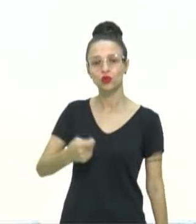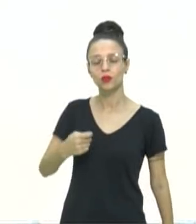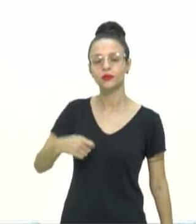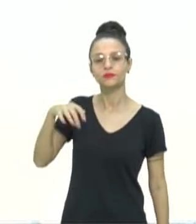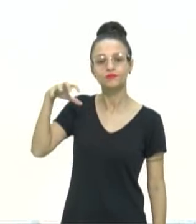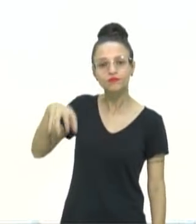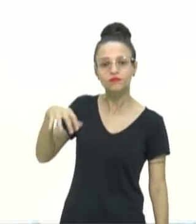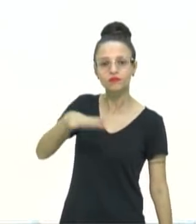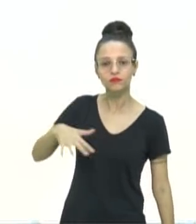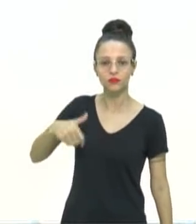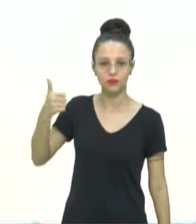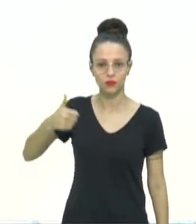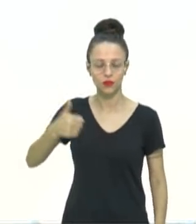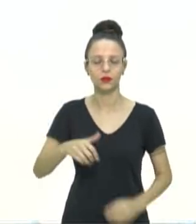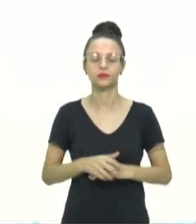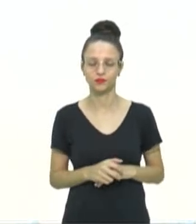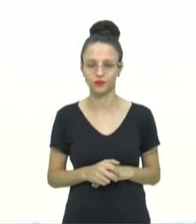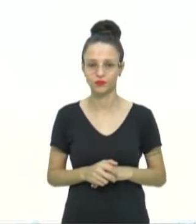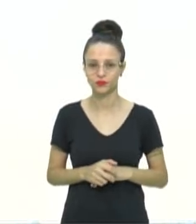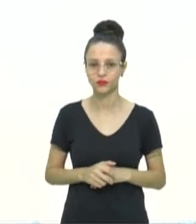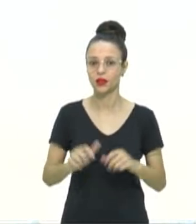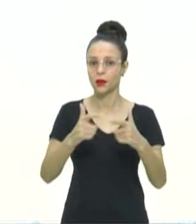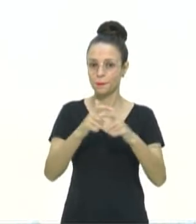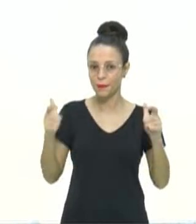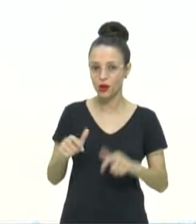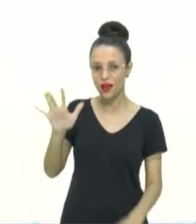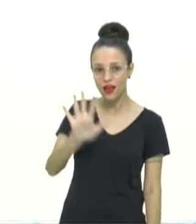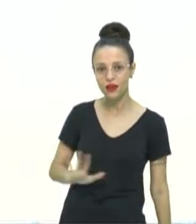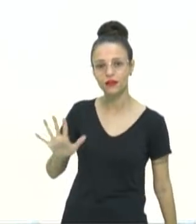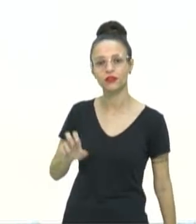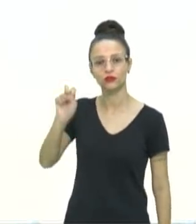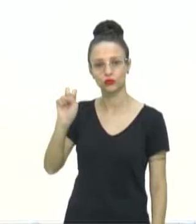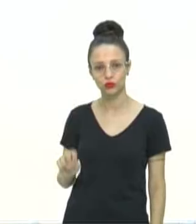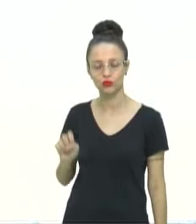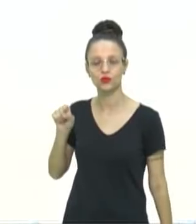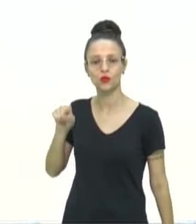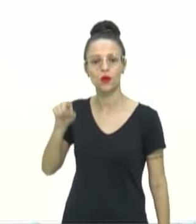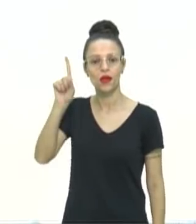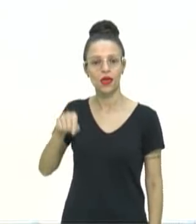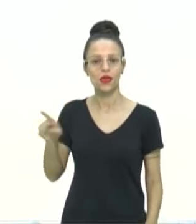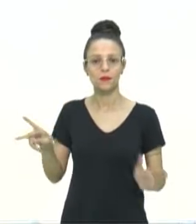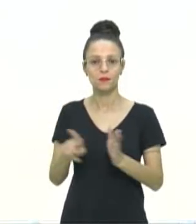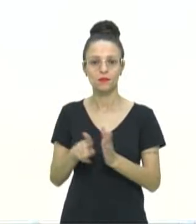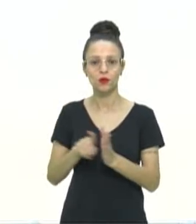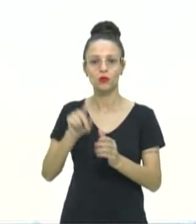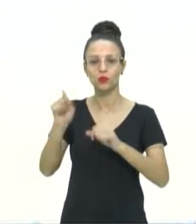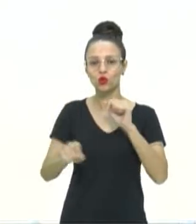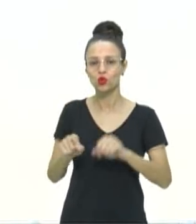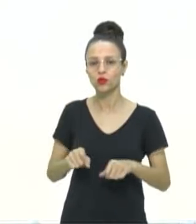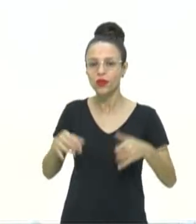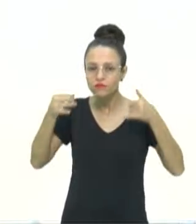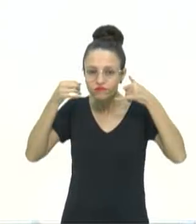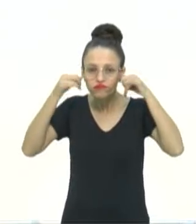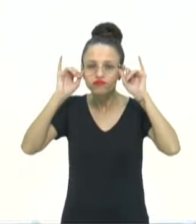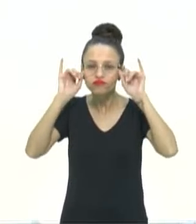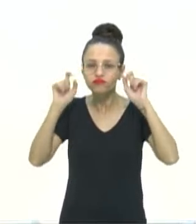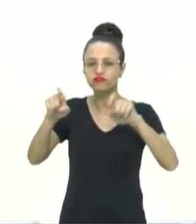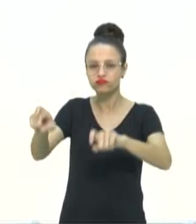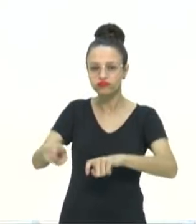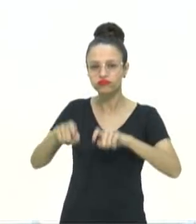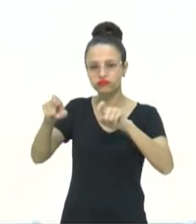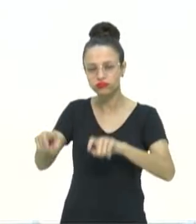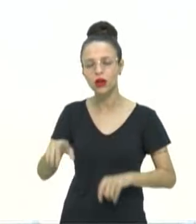primário, né? A maior parte do espaço territorial sulista é ocupado pela pecuária. Porém, a atividade de